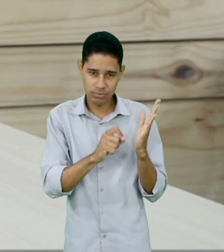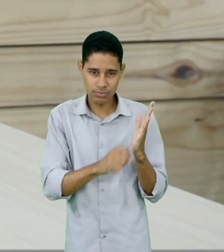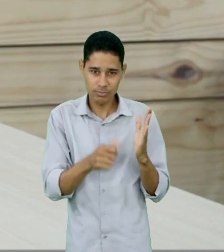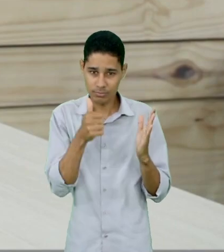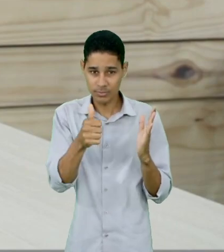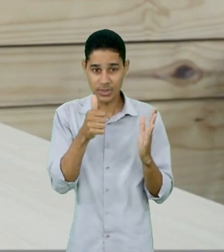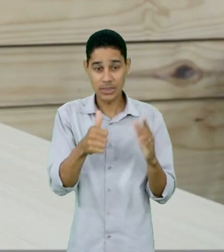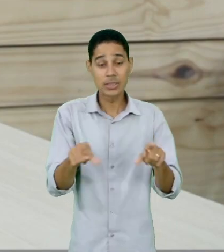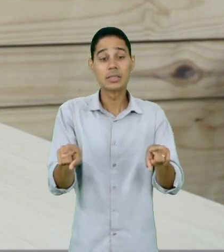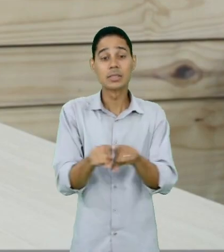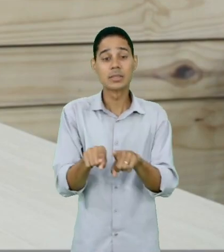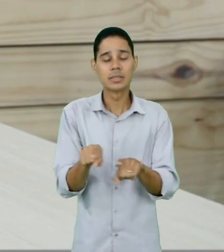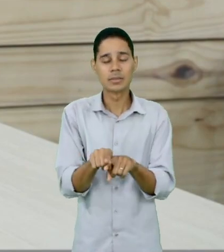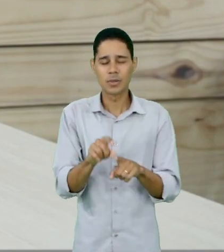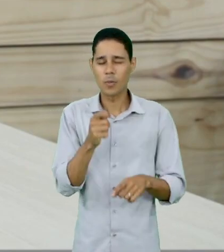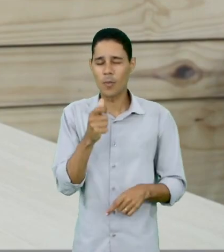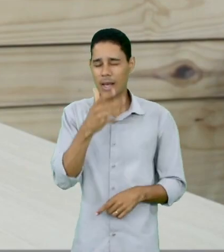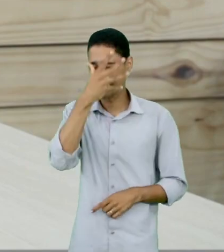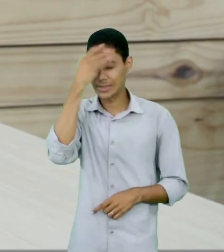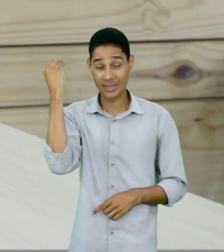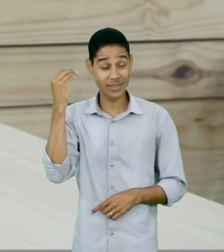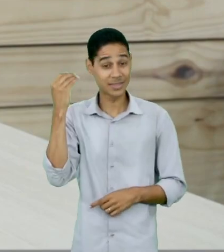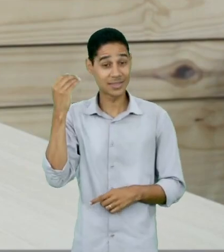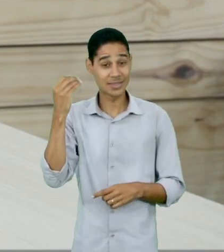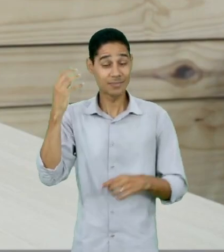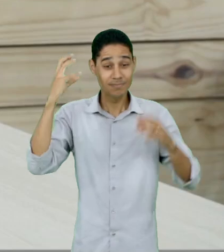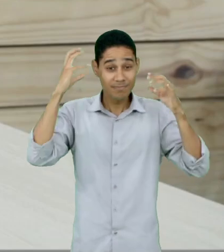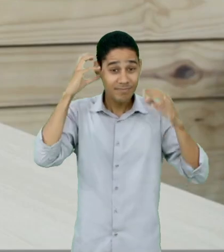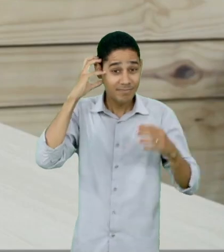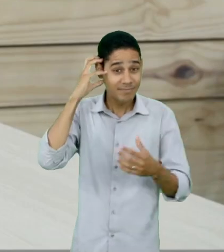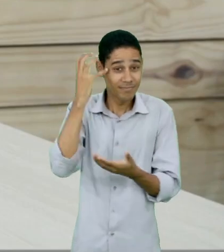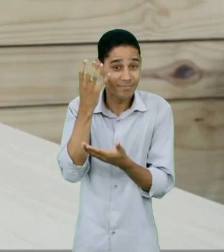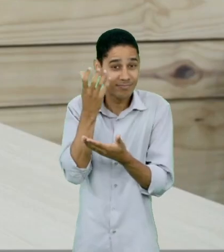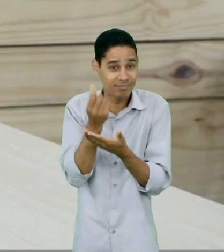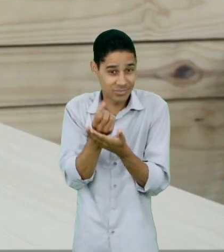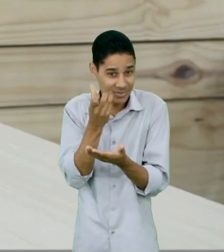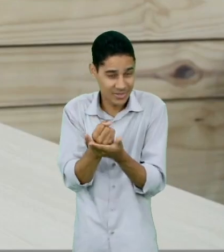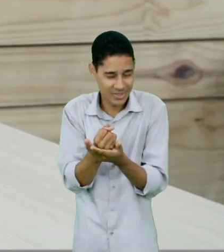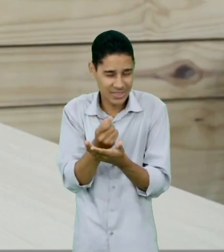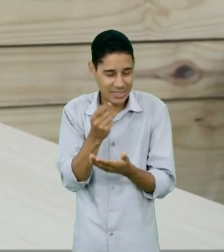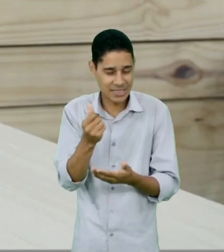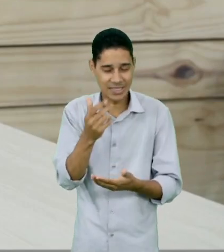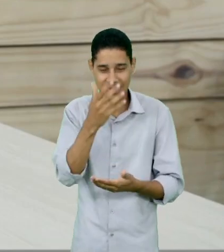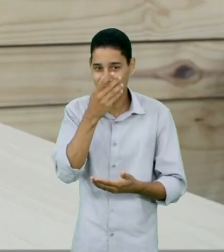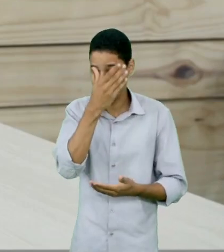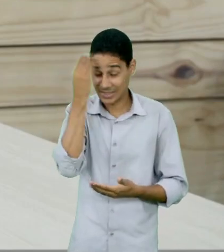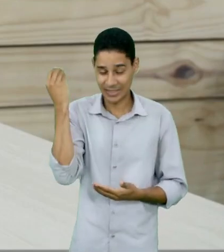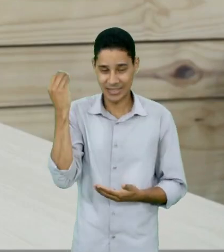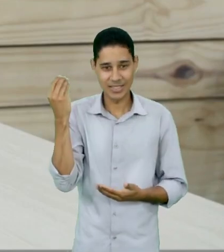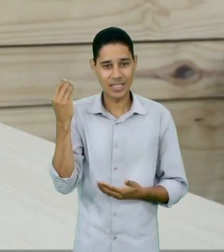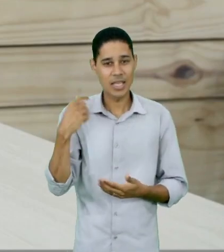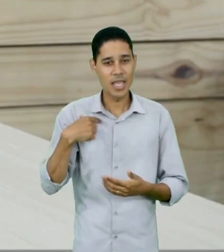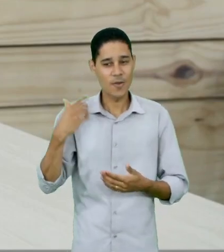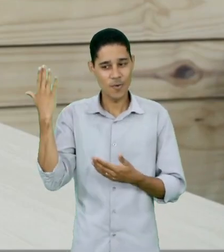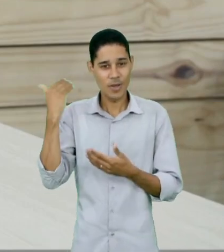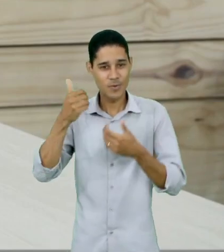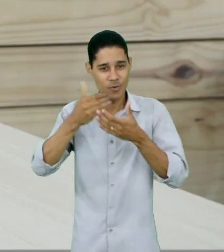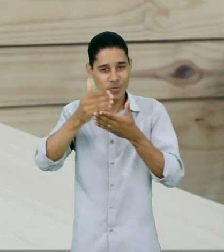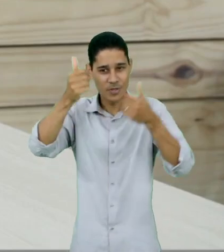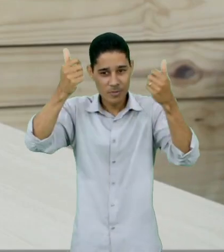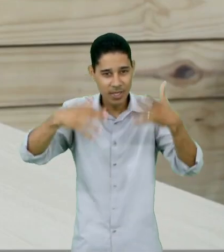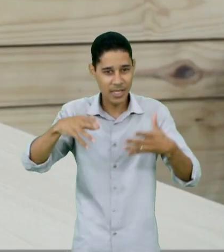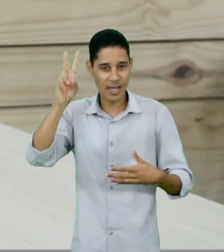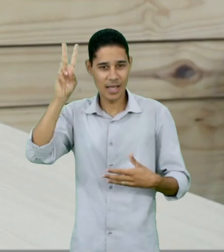que eu esqueço, o podcast, né? Eu falei um pouquinho lá daquela questão inicial da web, né? Que